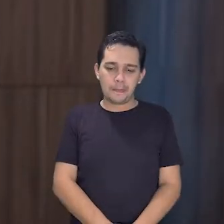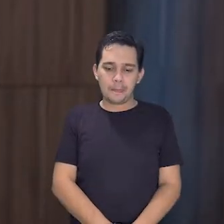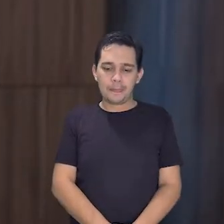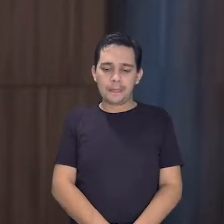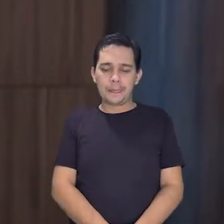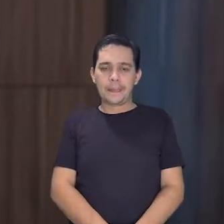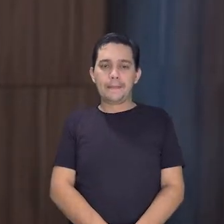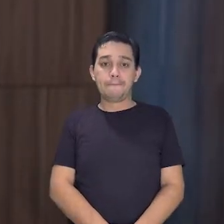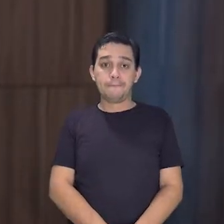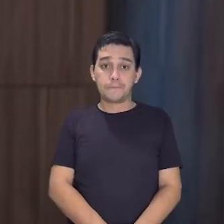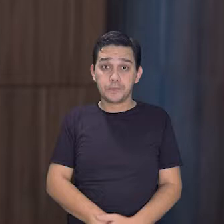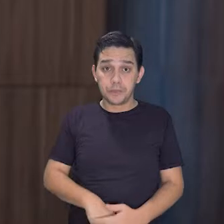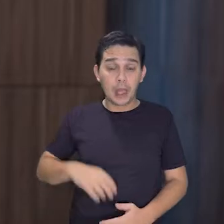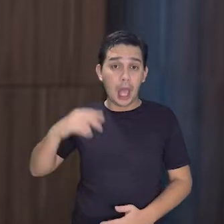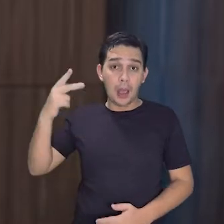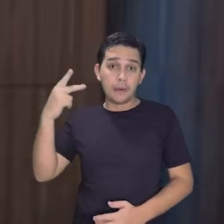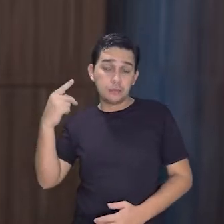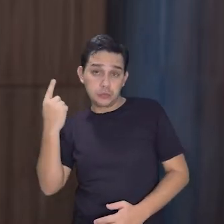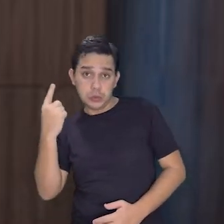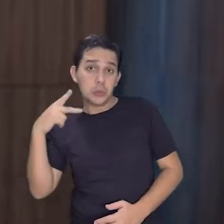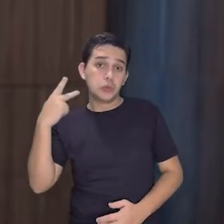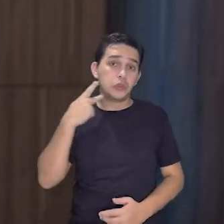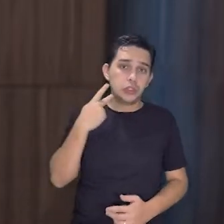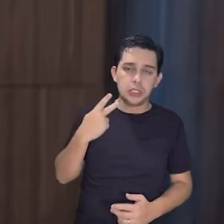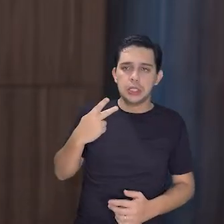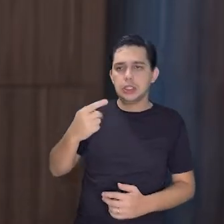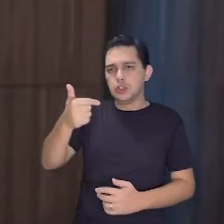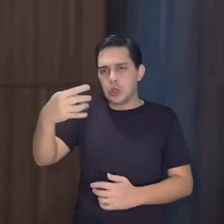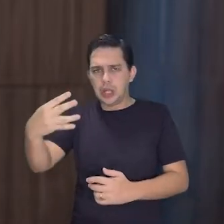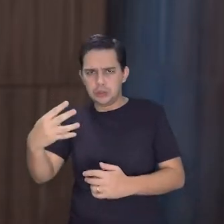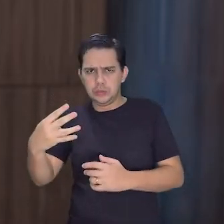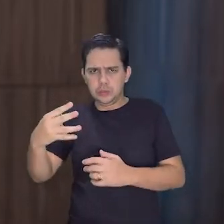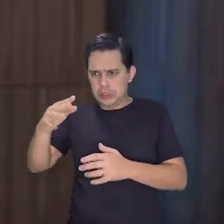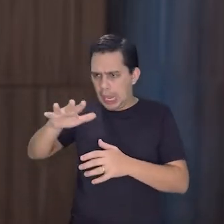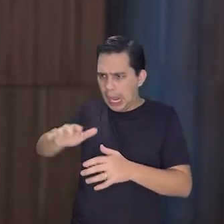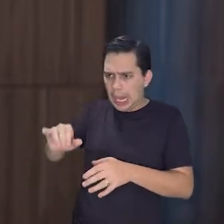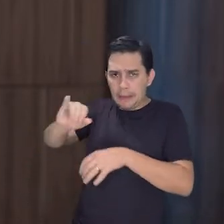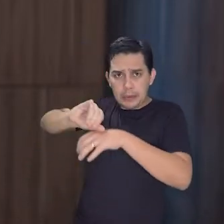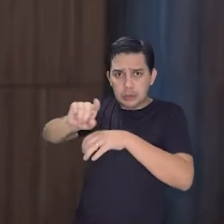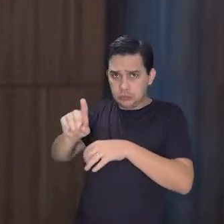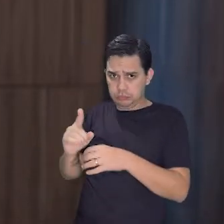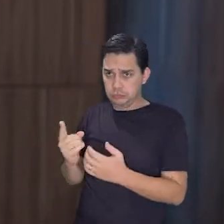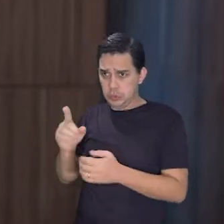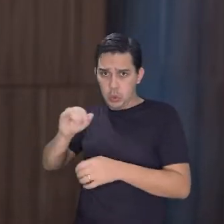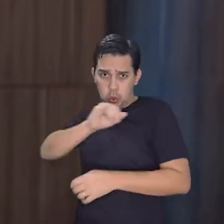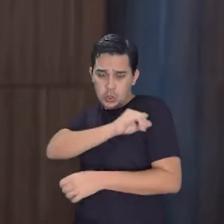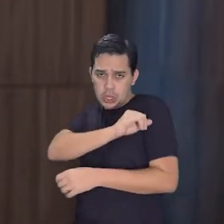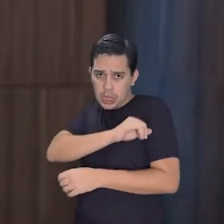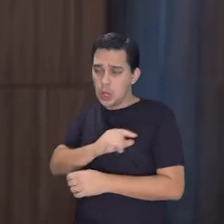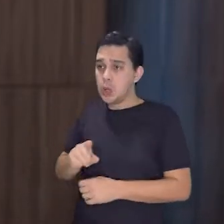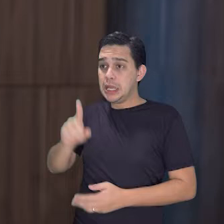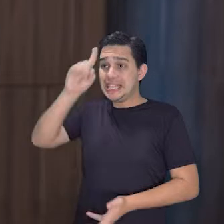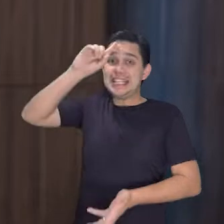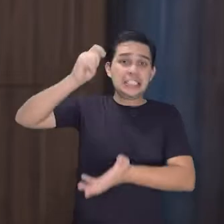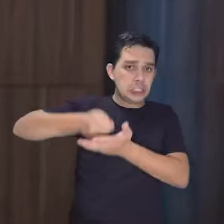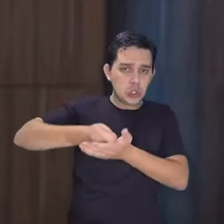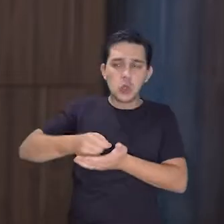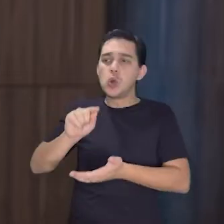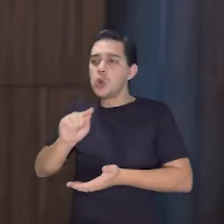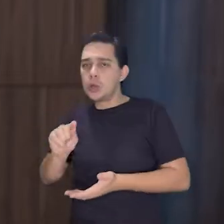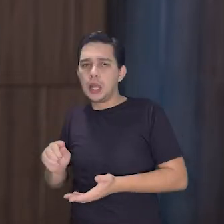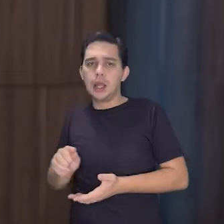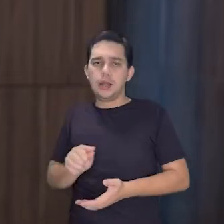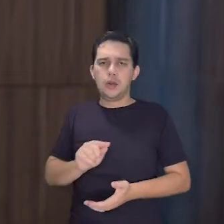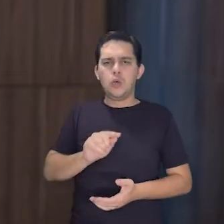do Júri da capital do MPRJ obteve decisão favorável condenando o ex-policial civil André Luiz da